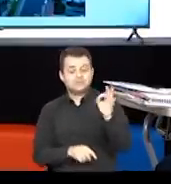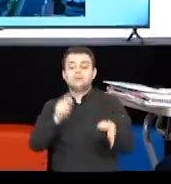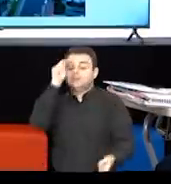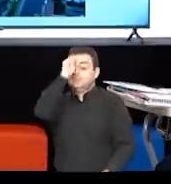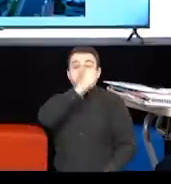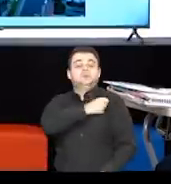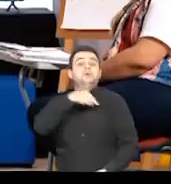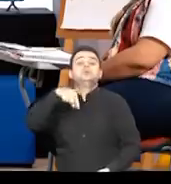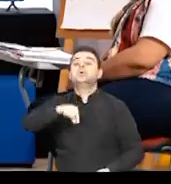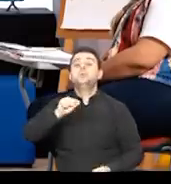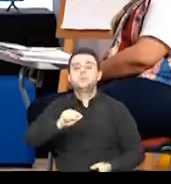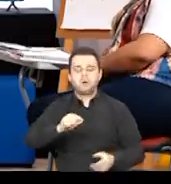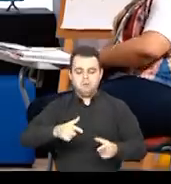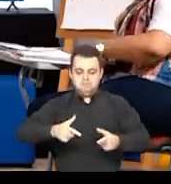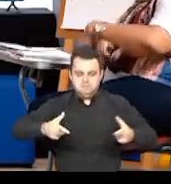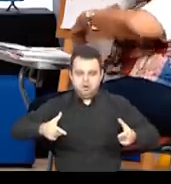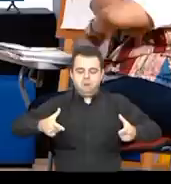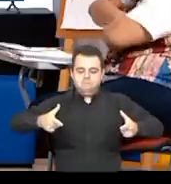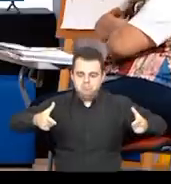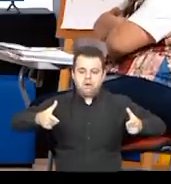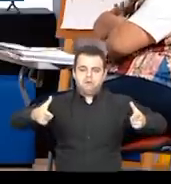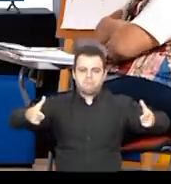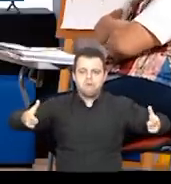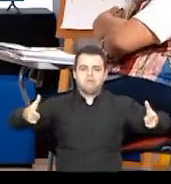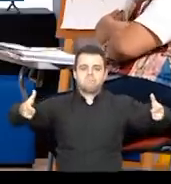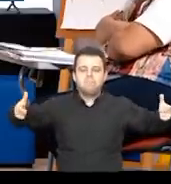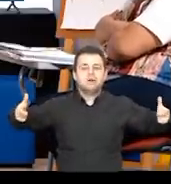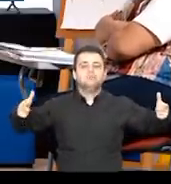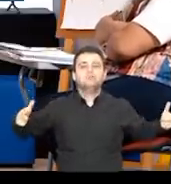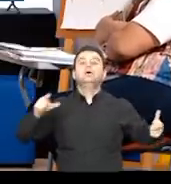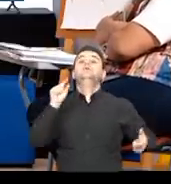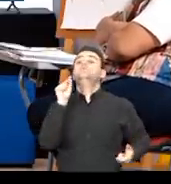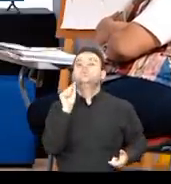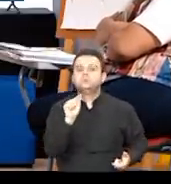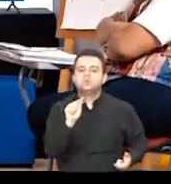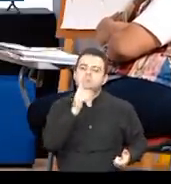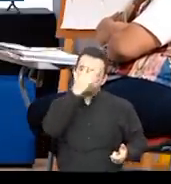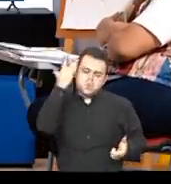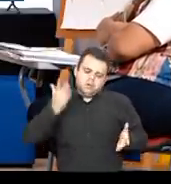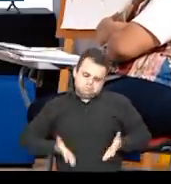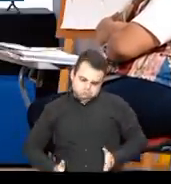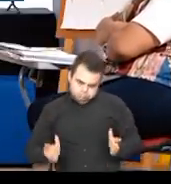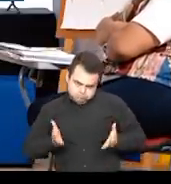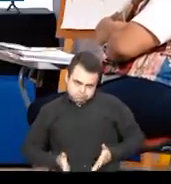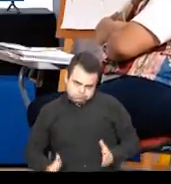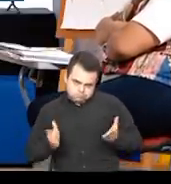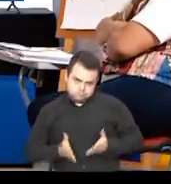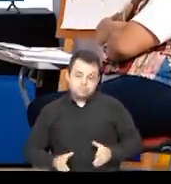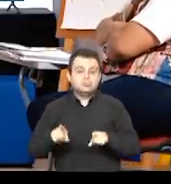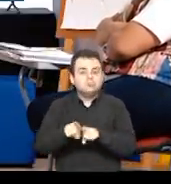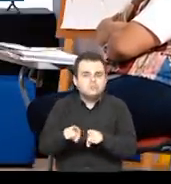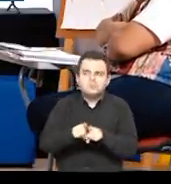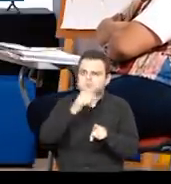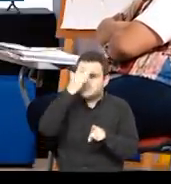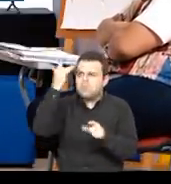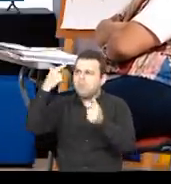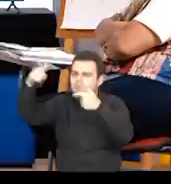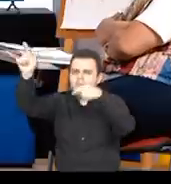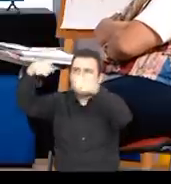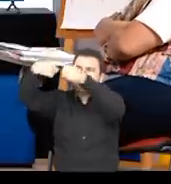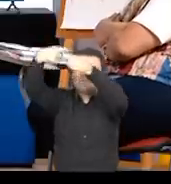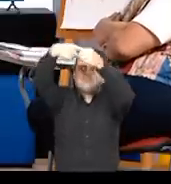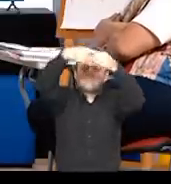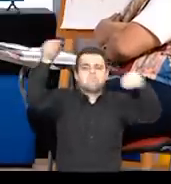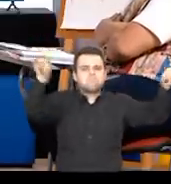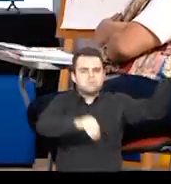de urbanização, ou seja, o crescimento da cidade, tanto em população, por causa da migração de pessoas que vieram do